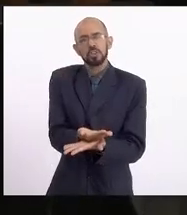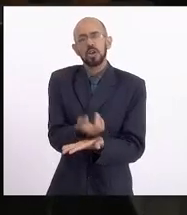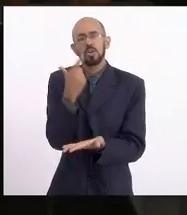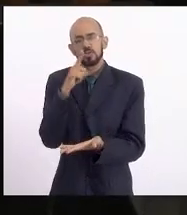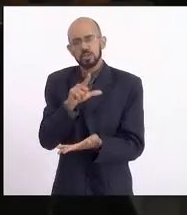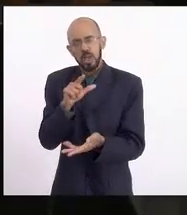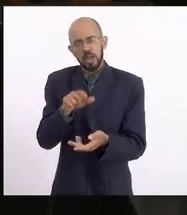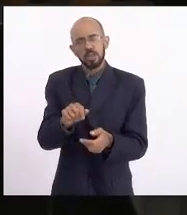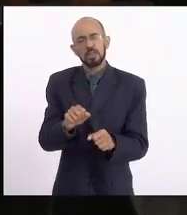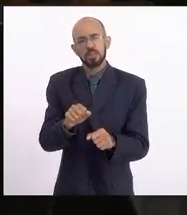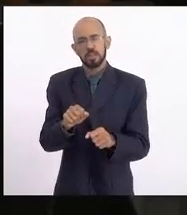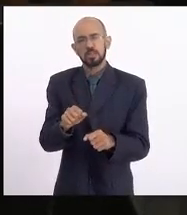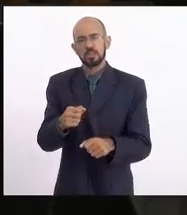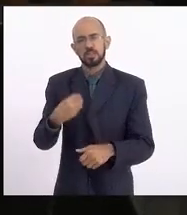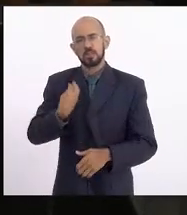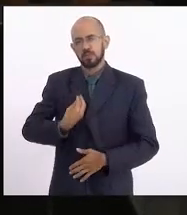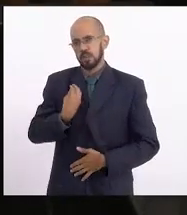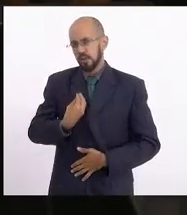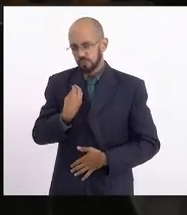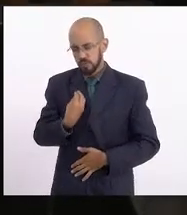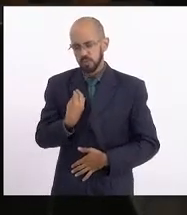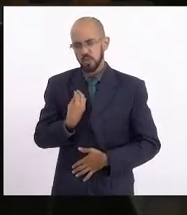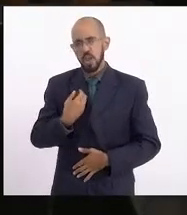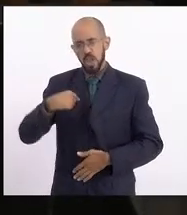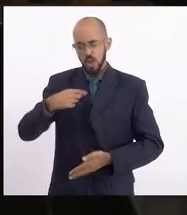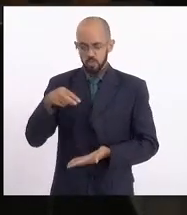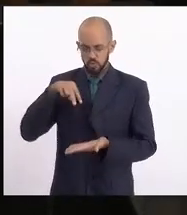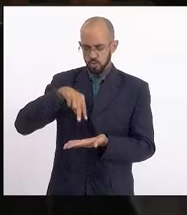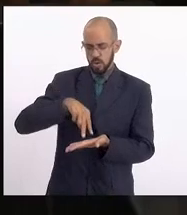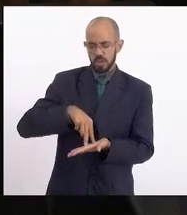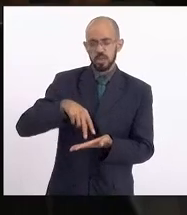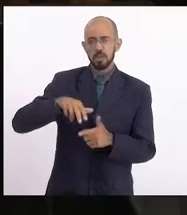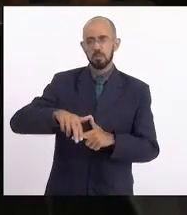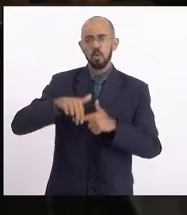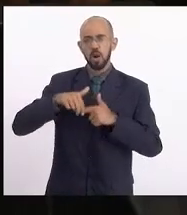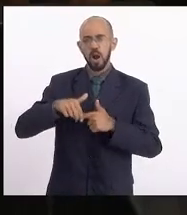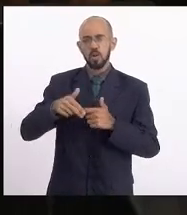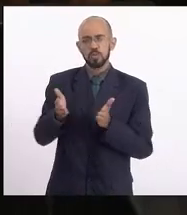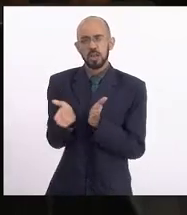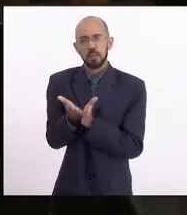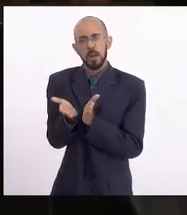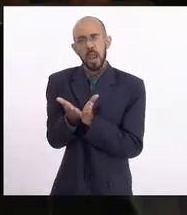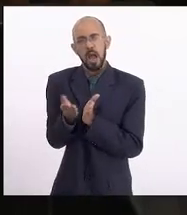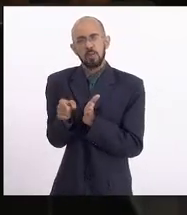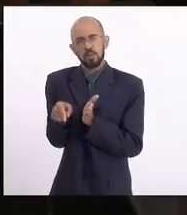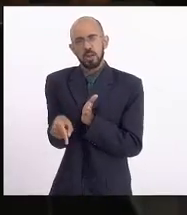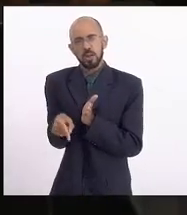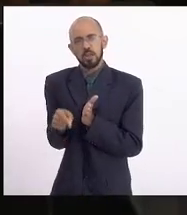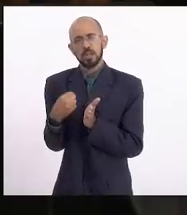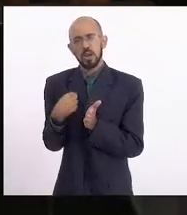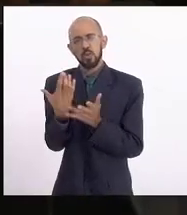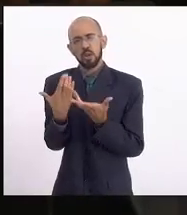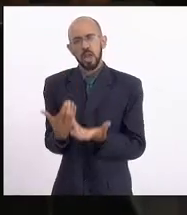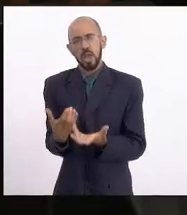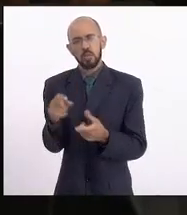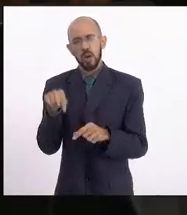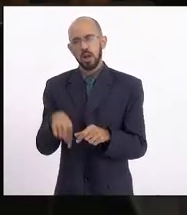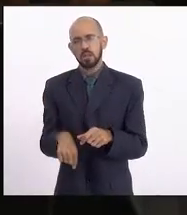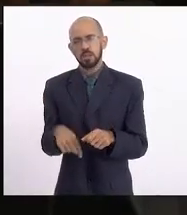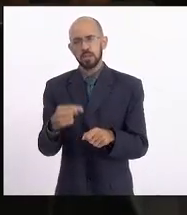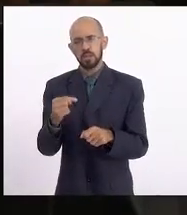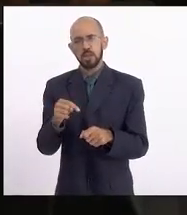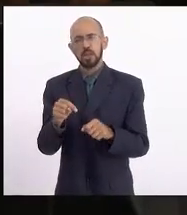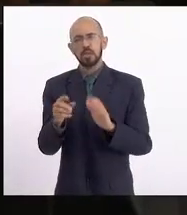transfere. Eu estou aqui por causa da palavra. Alguém um dia trouxe a palavra até a mim. E eu quero aqui deixar o